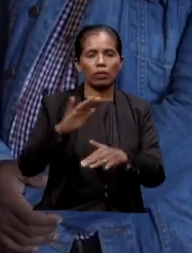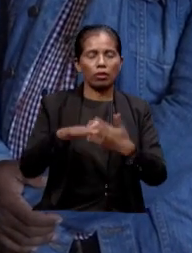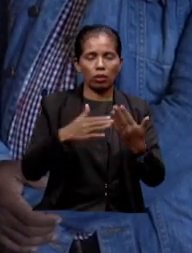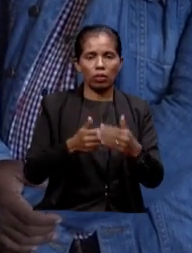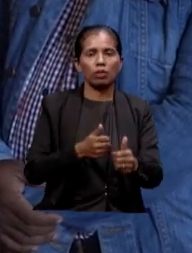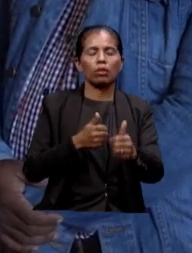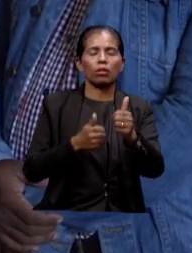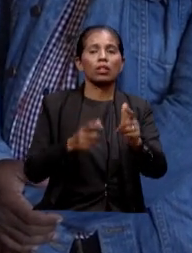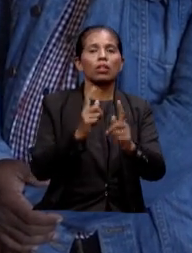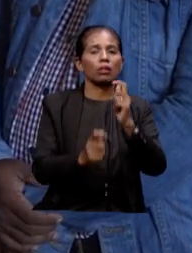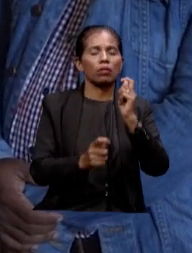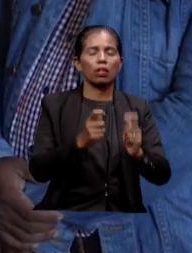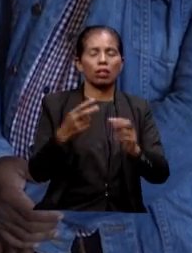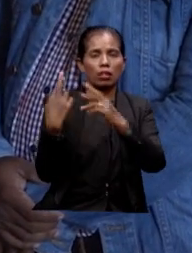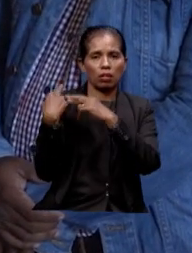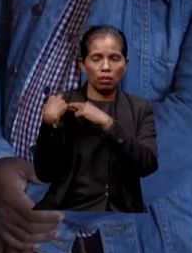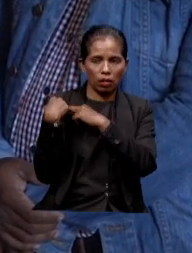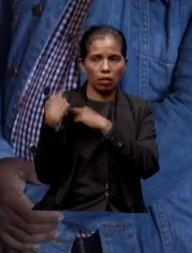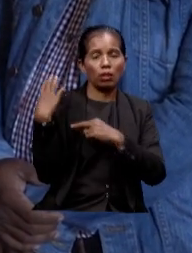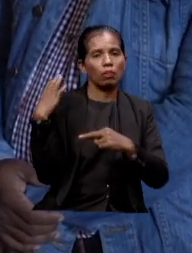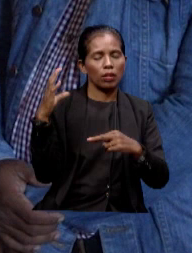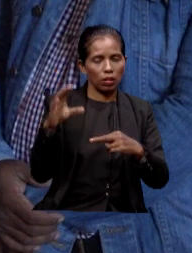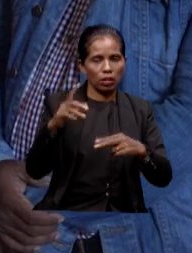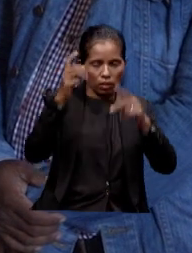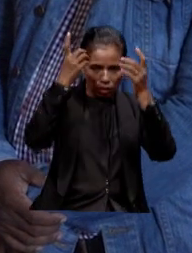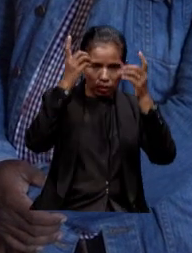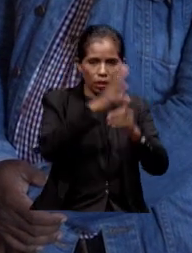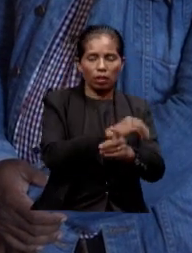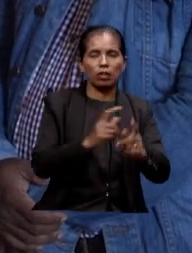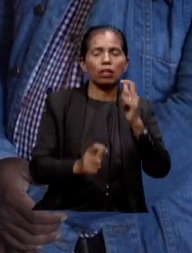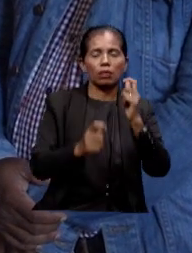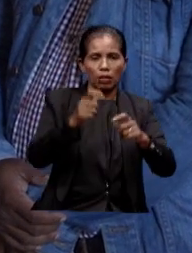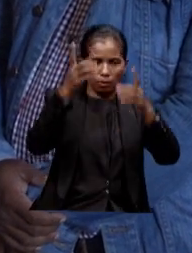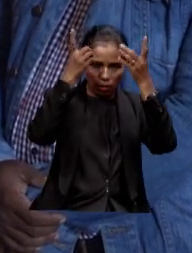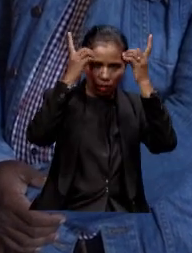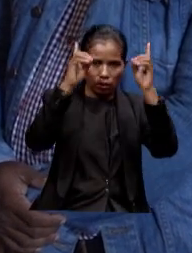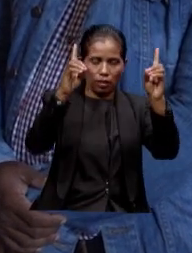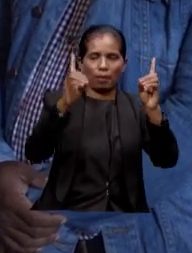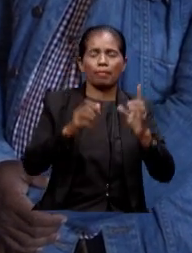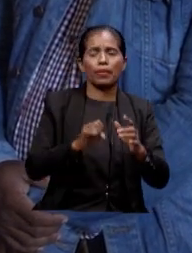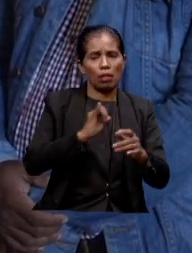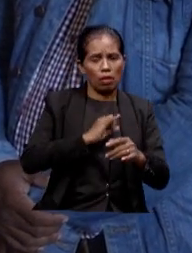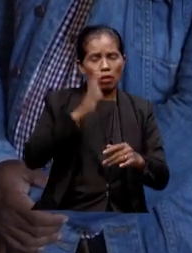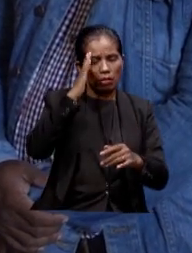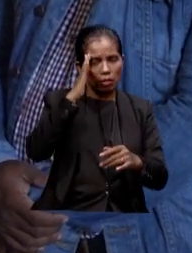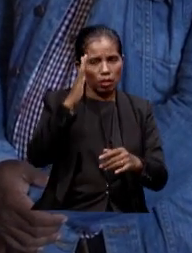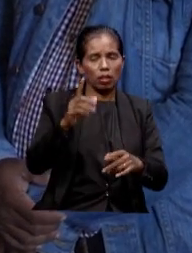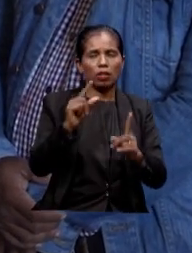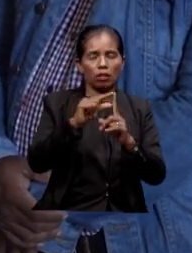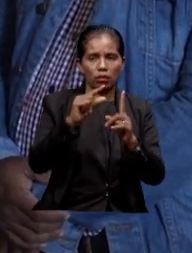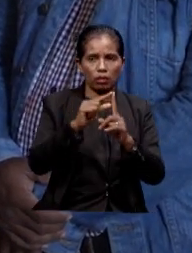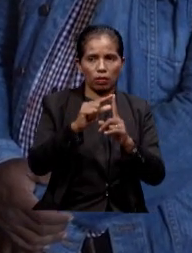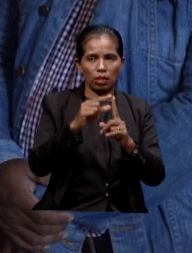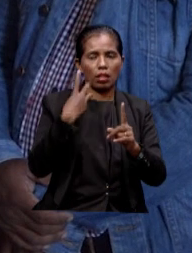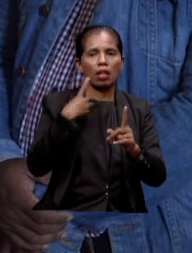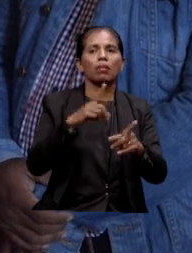tribunal ya kompetensi tribunal maksa di sini anu yang lihat pun barakrit irane makoin